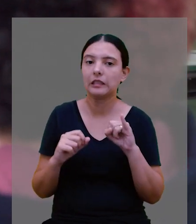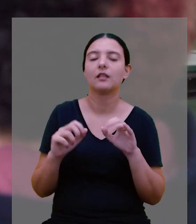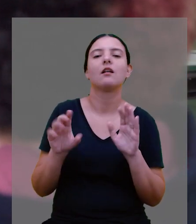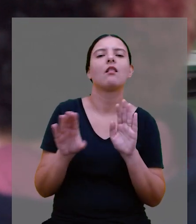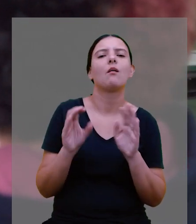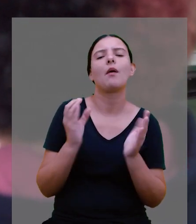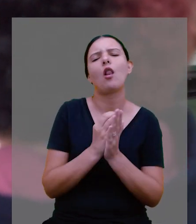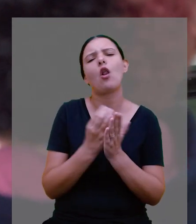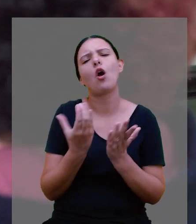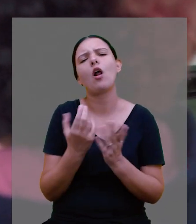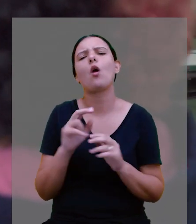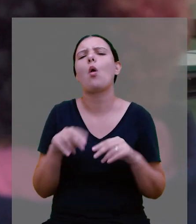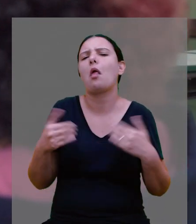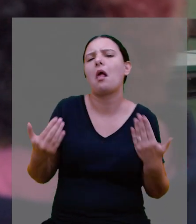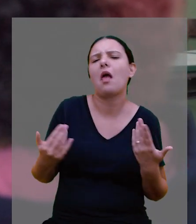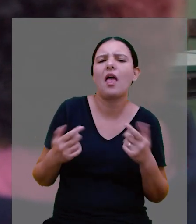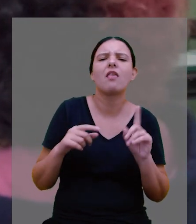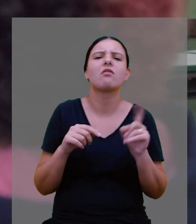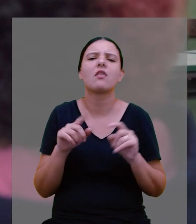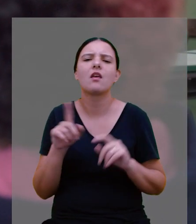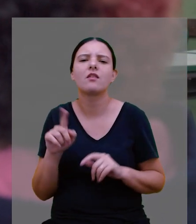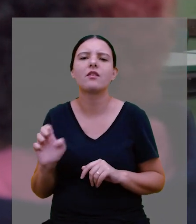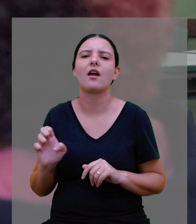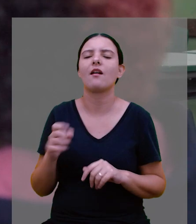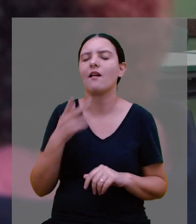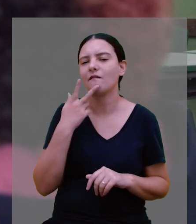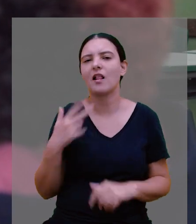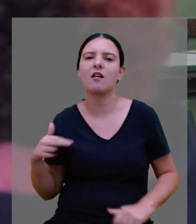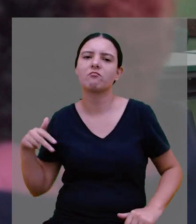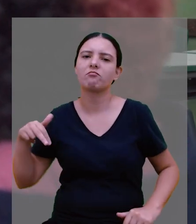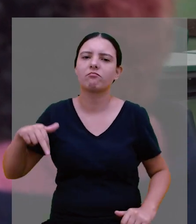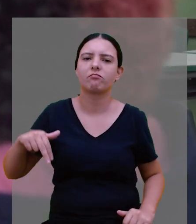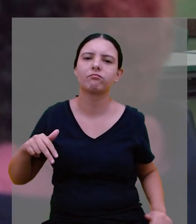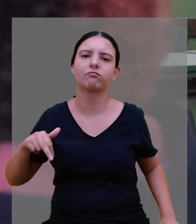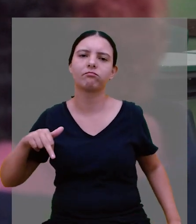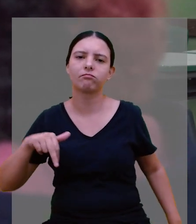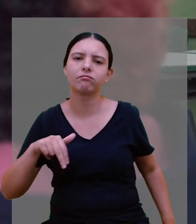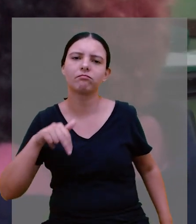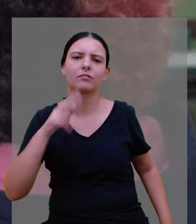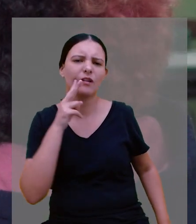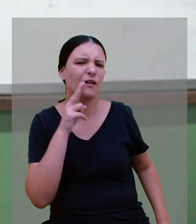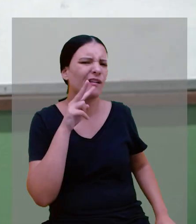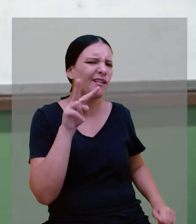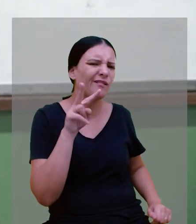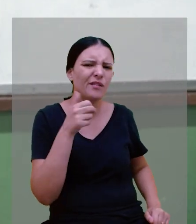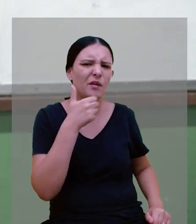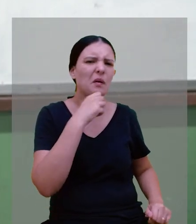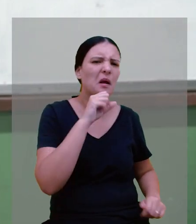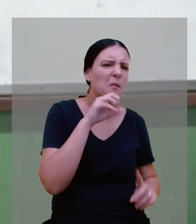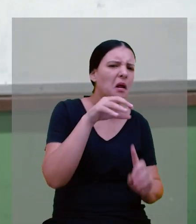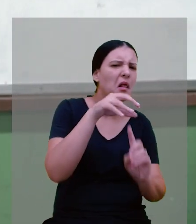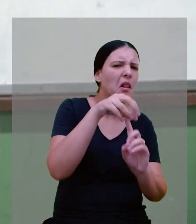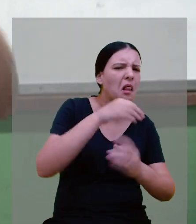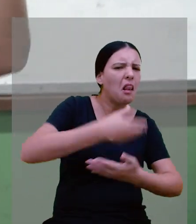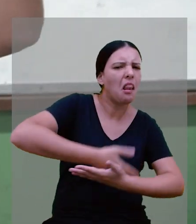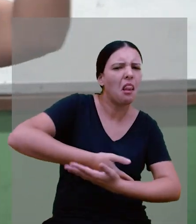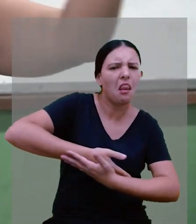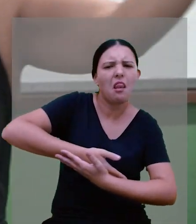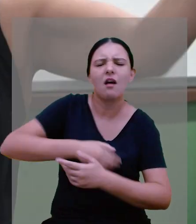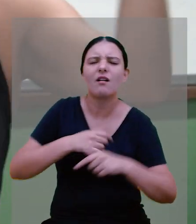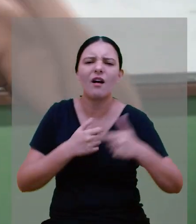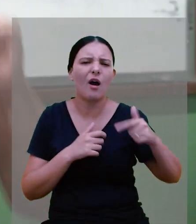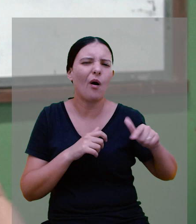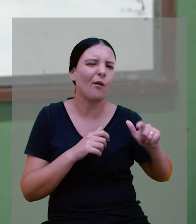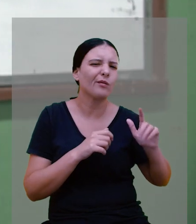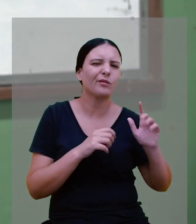chamasse Colé Zé, e ela ia narrar como ela saiu da casa dela e pelo caminho ela viu a dificuldade de uma mãe no ponto de ônibus, a dificuldade da